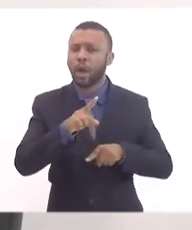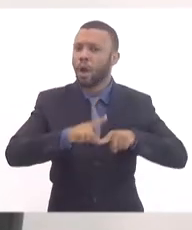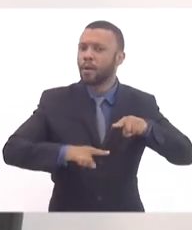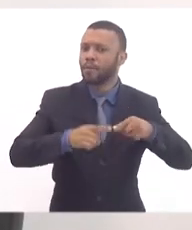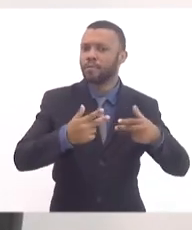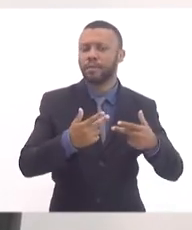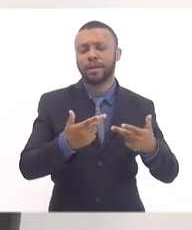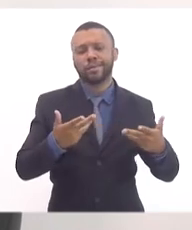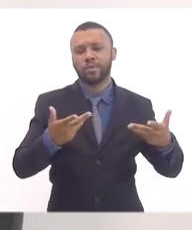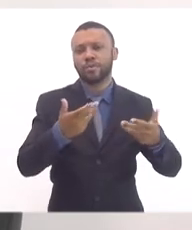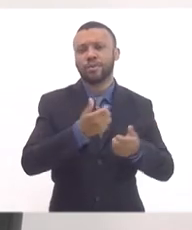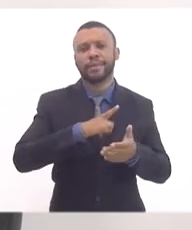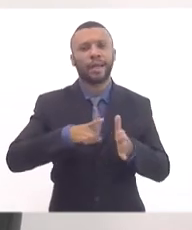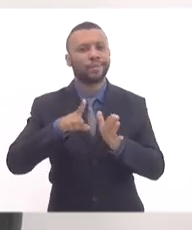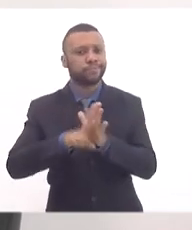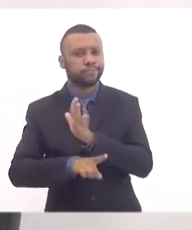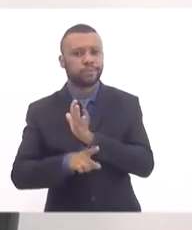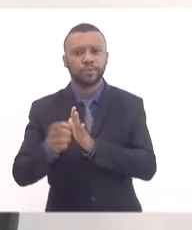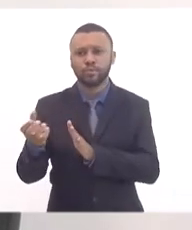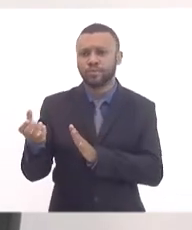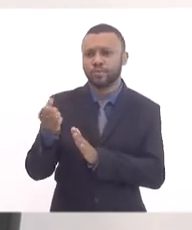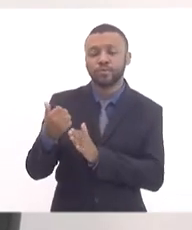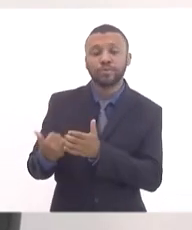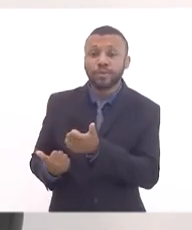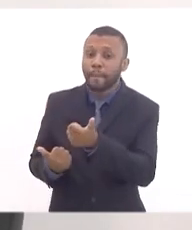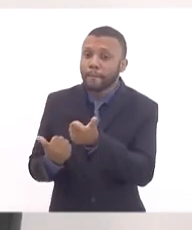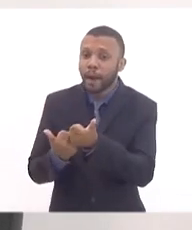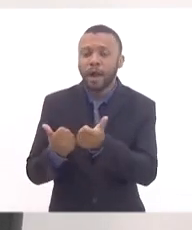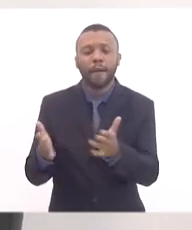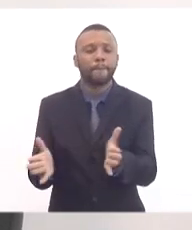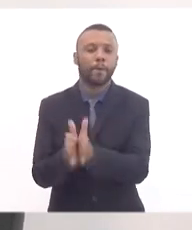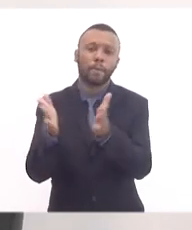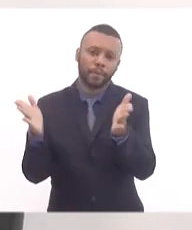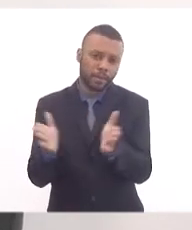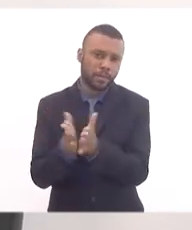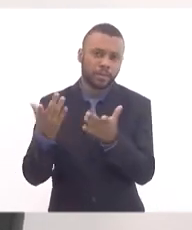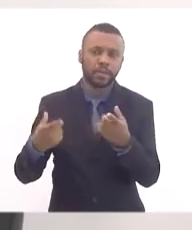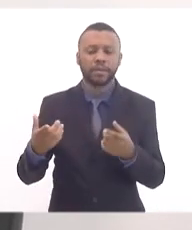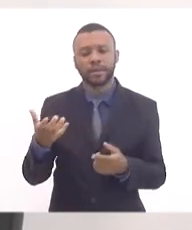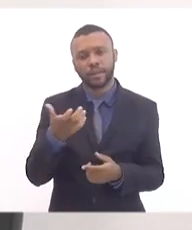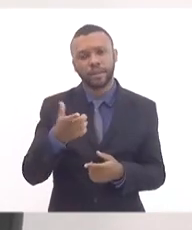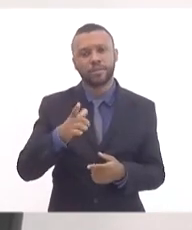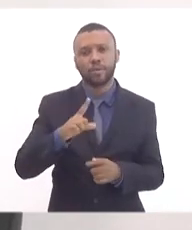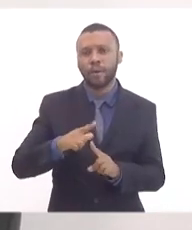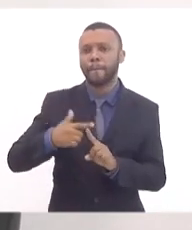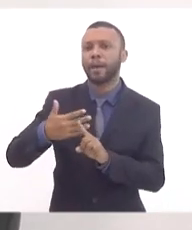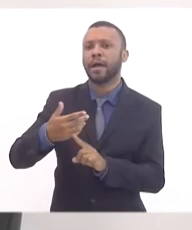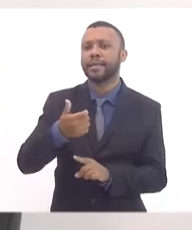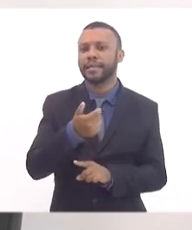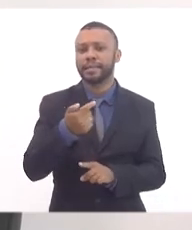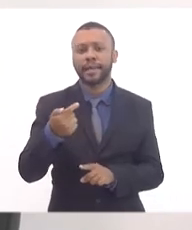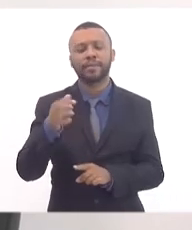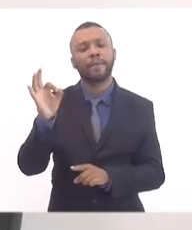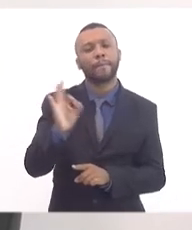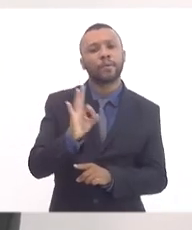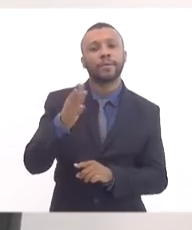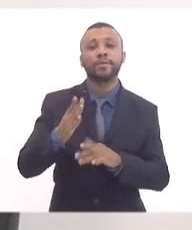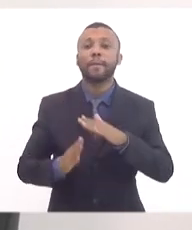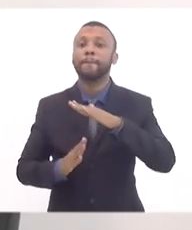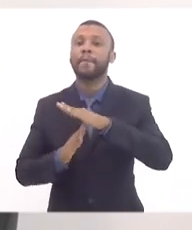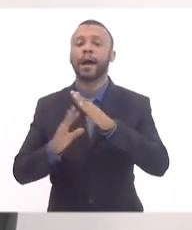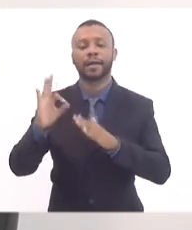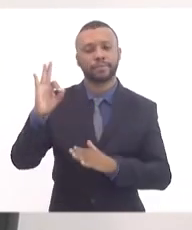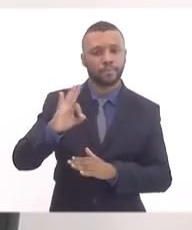sofresse dencia do do Fundo de Amparo à pobreza e querendo trazer a dezessete por cento alíquota máxima